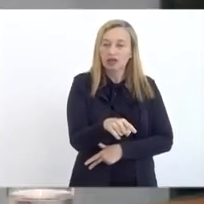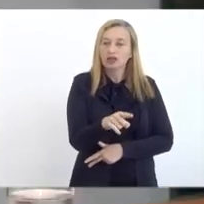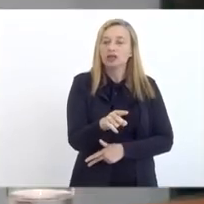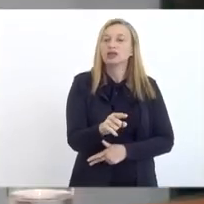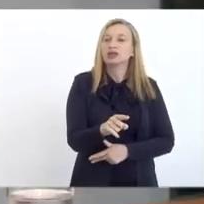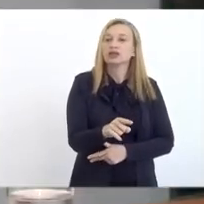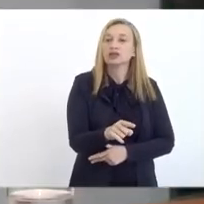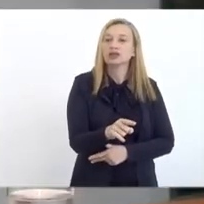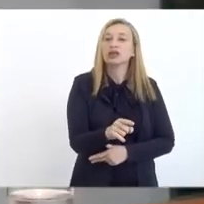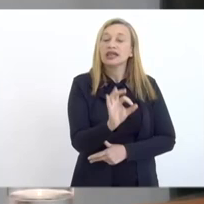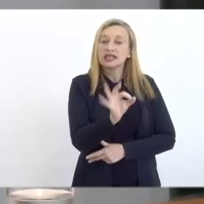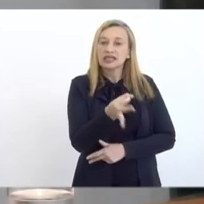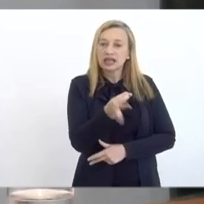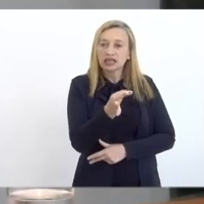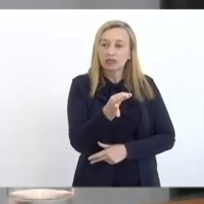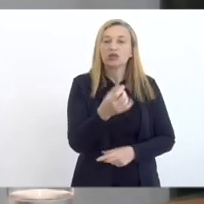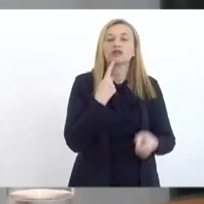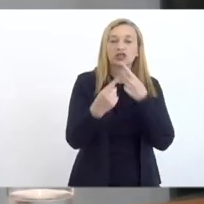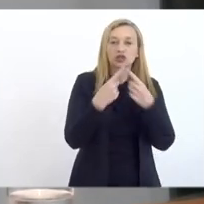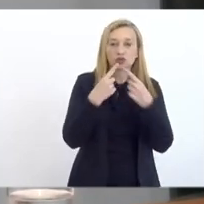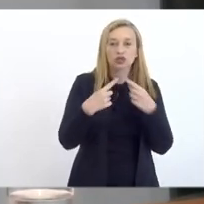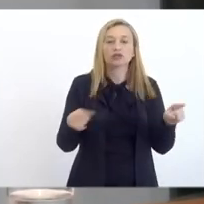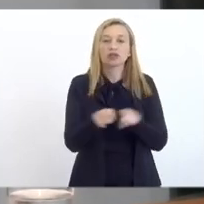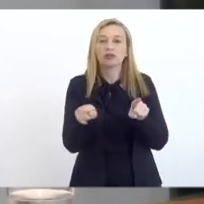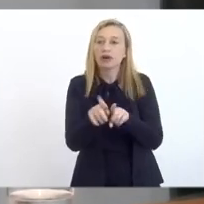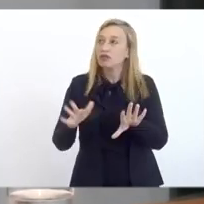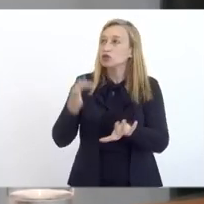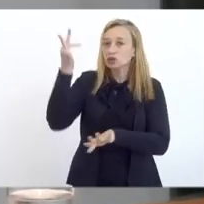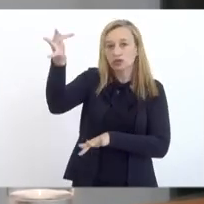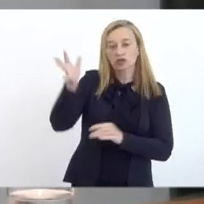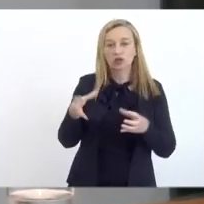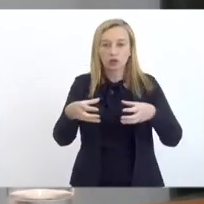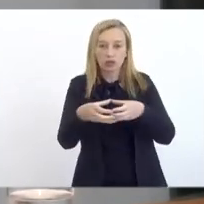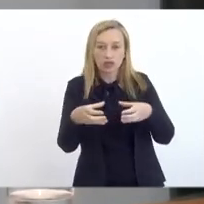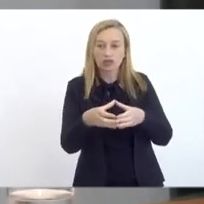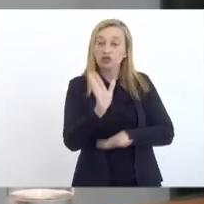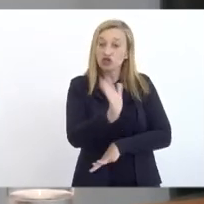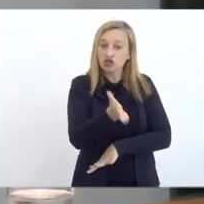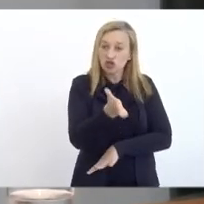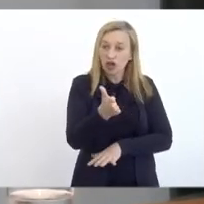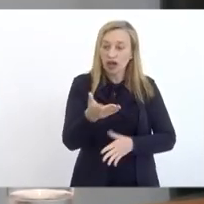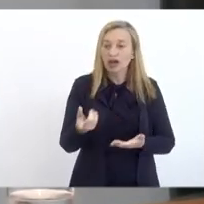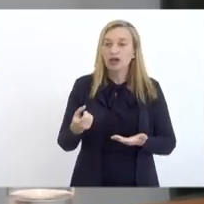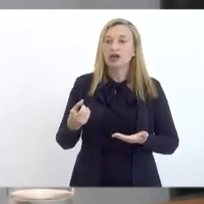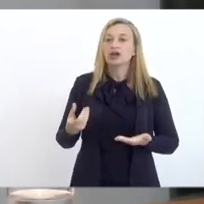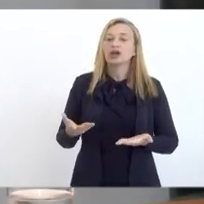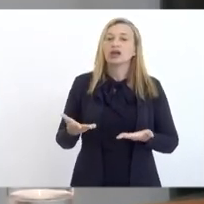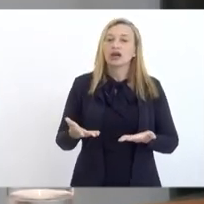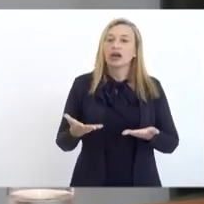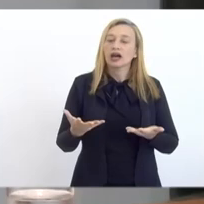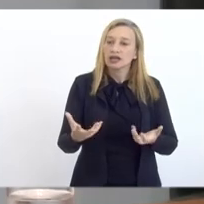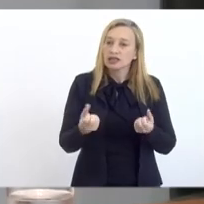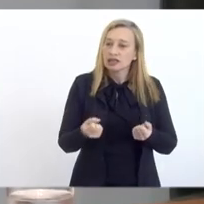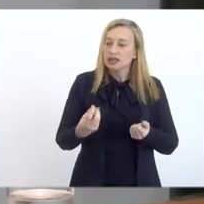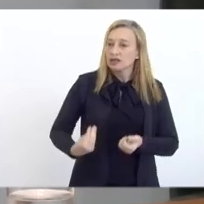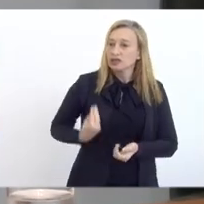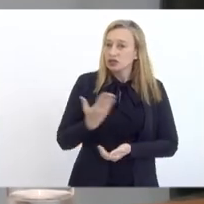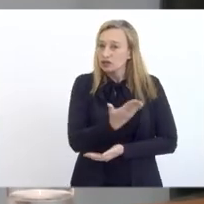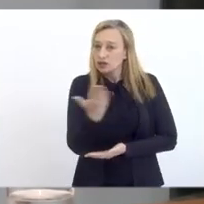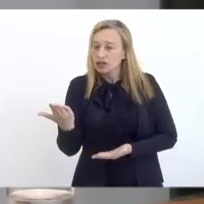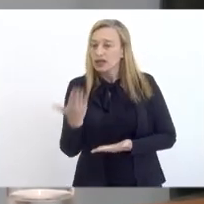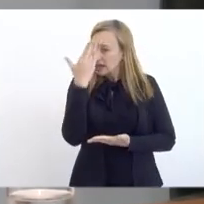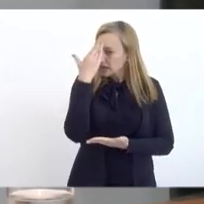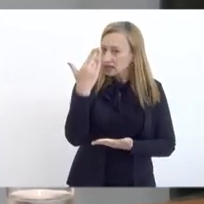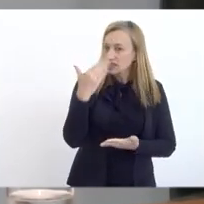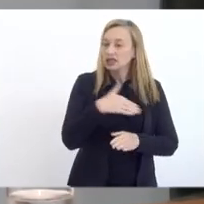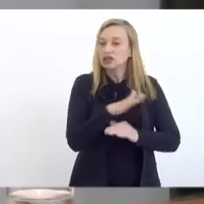e que certamente vai ser objeto de discussão também futuramente aqui na comissão. E desde já conto com a presença, agradecendo mais uma vez a CEPLAG,